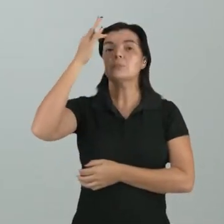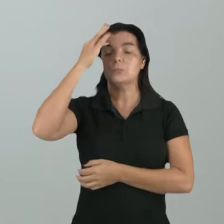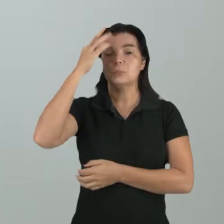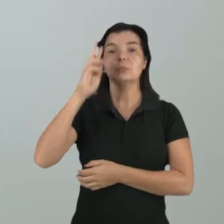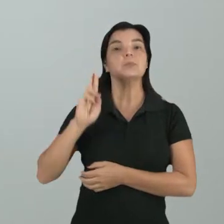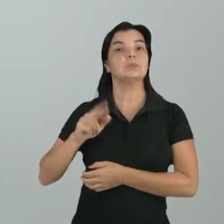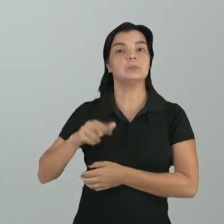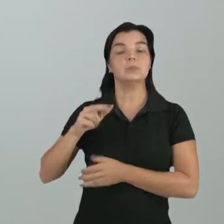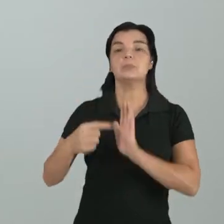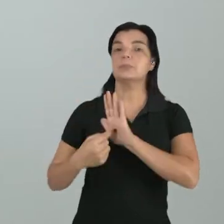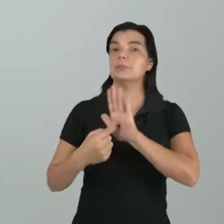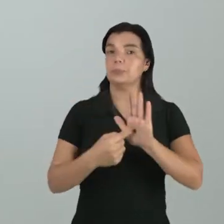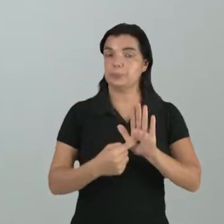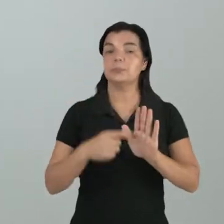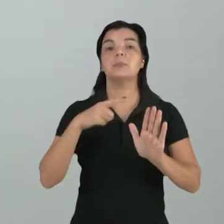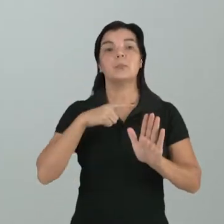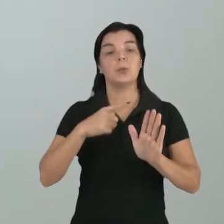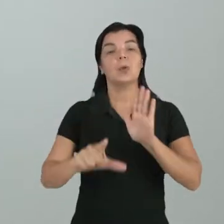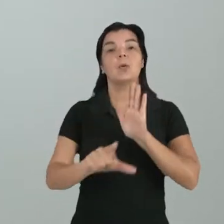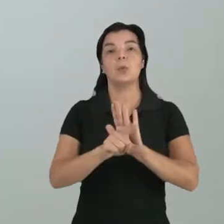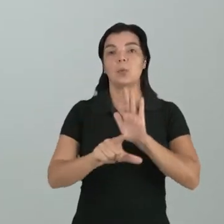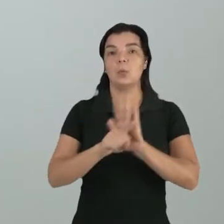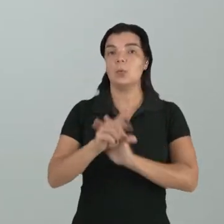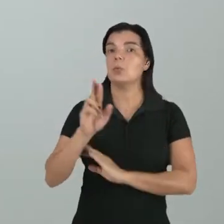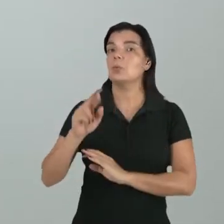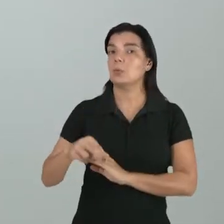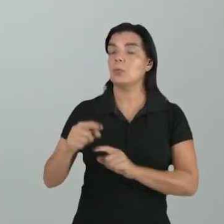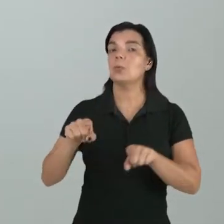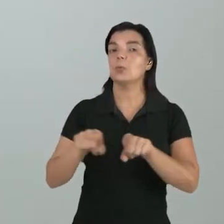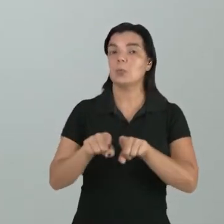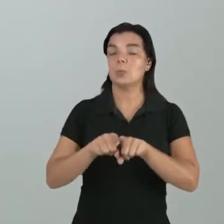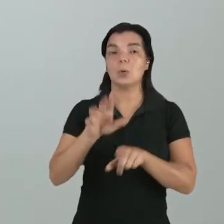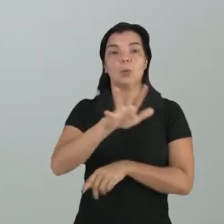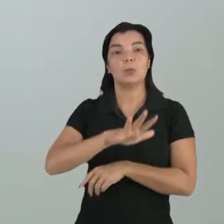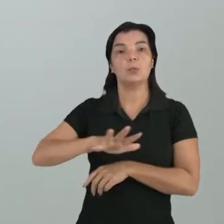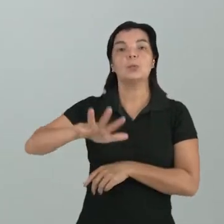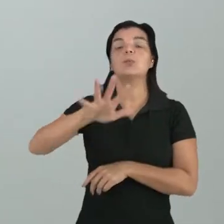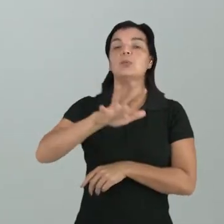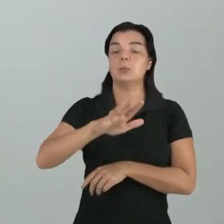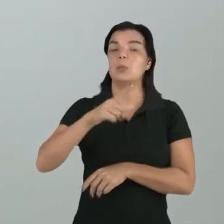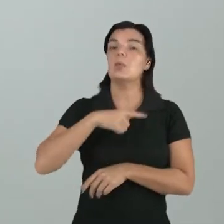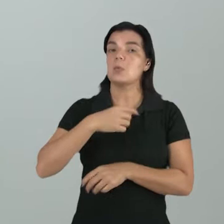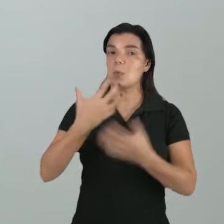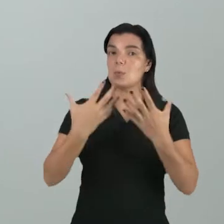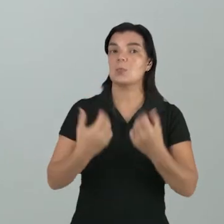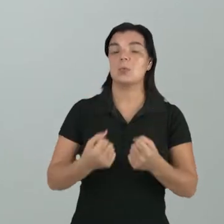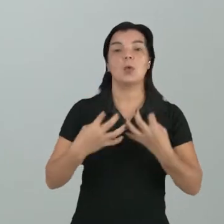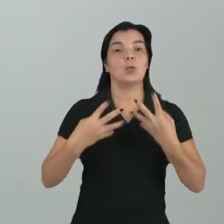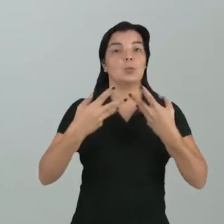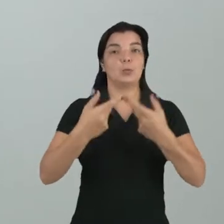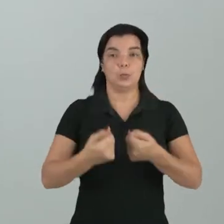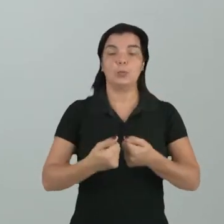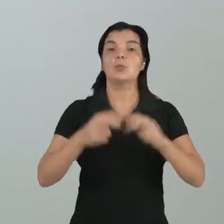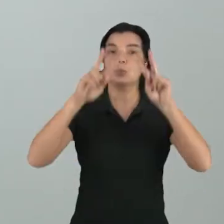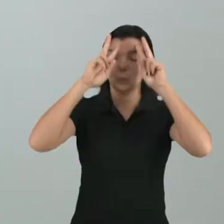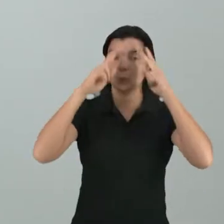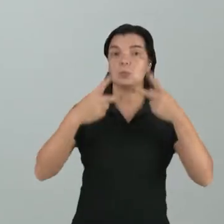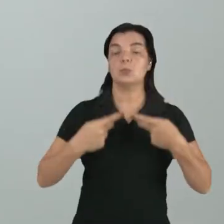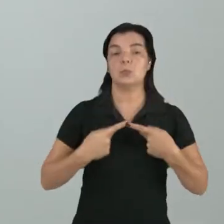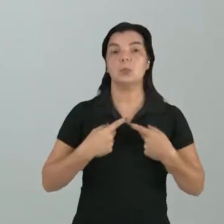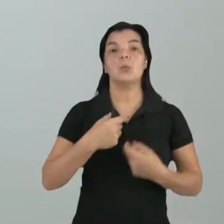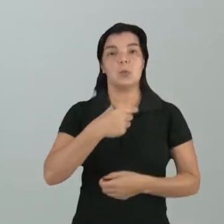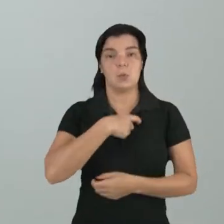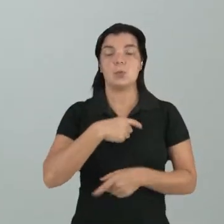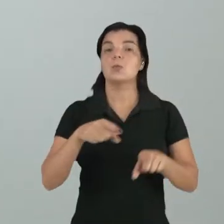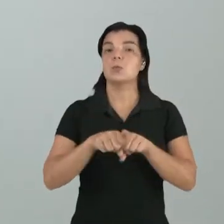da razão, ele mostra que há uma lei da razão, há uma lei universal que é válida para todos os seres racionais.